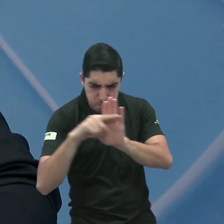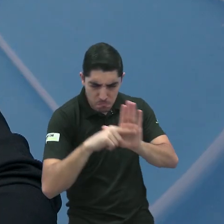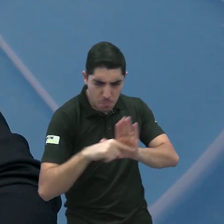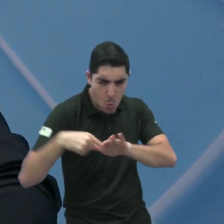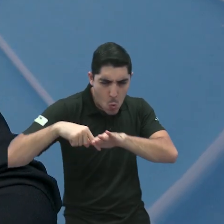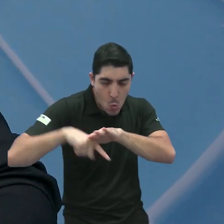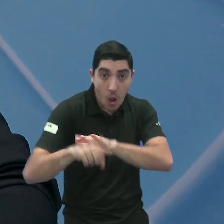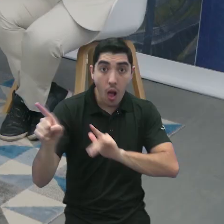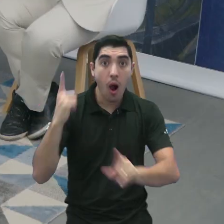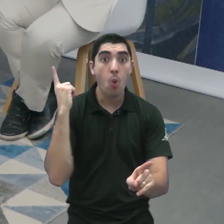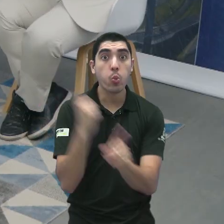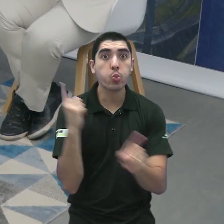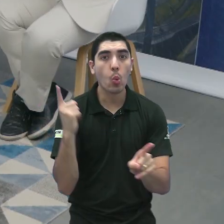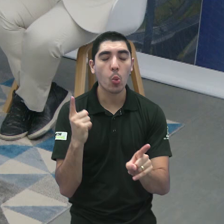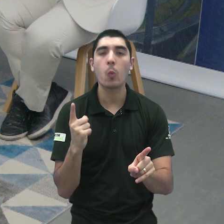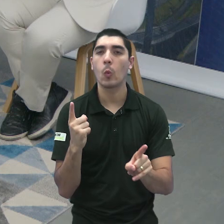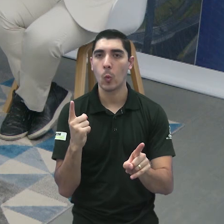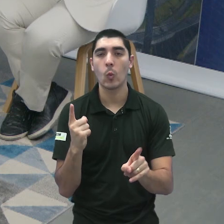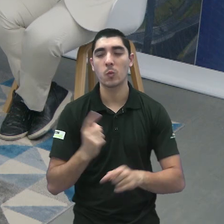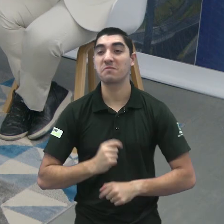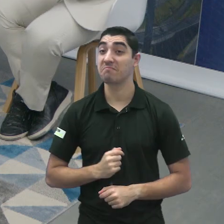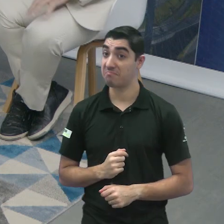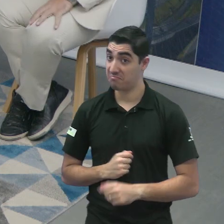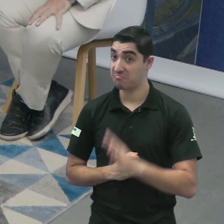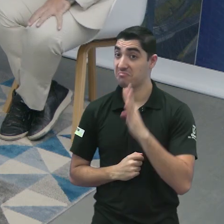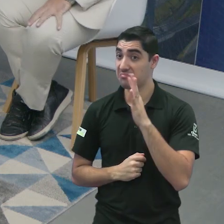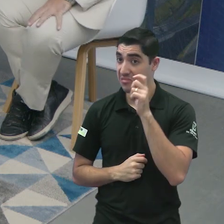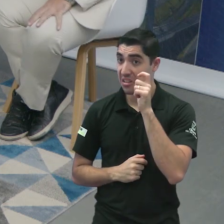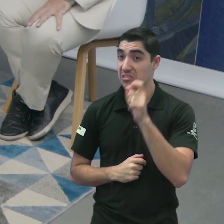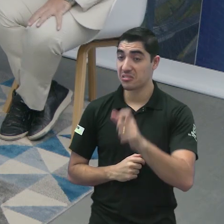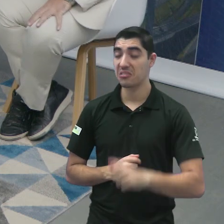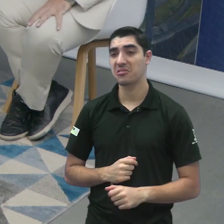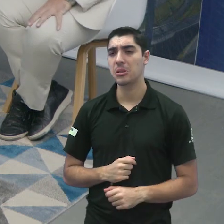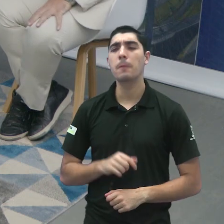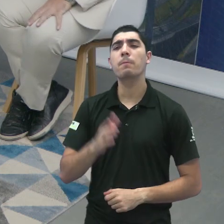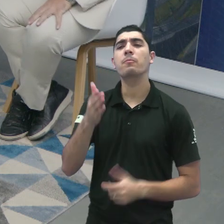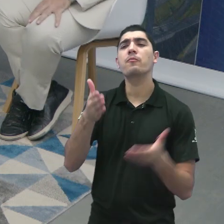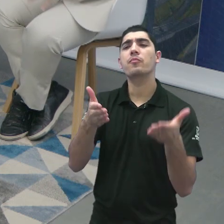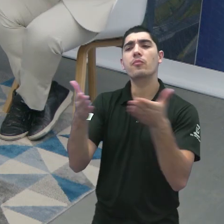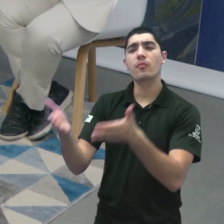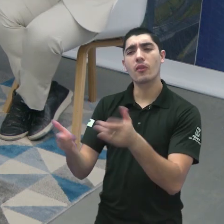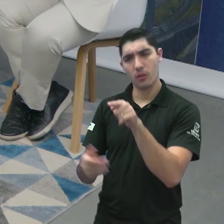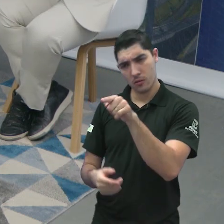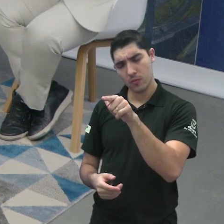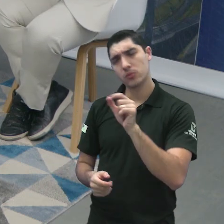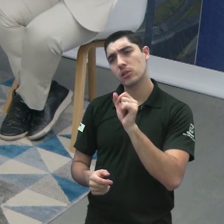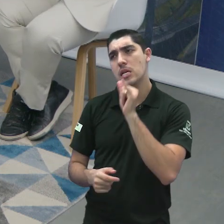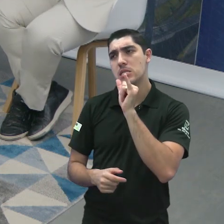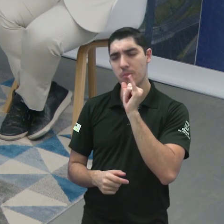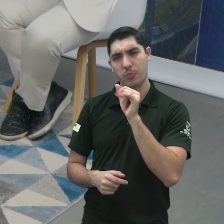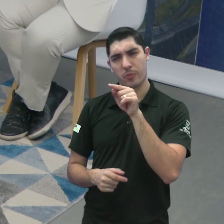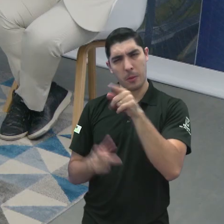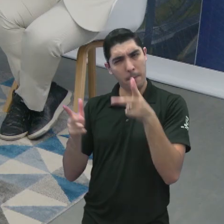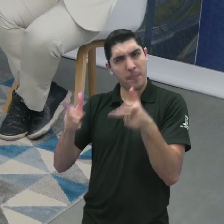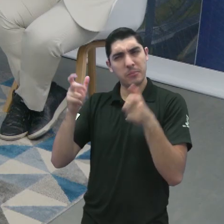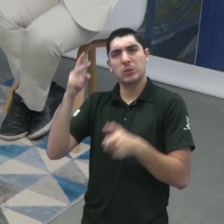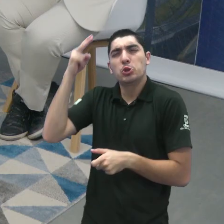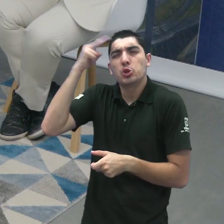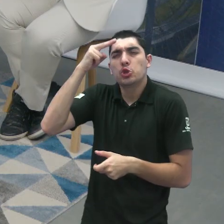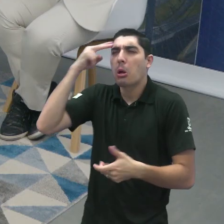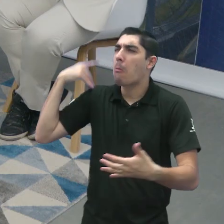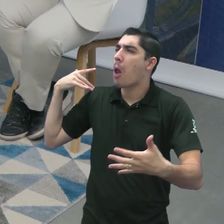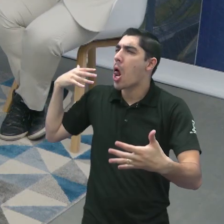É interessante, né, essa questão. Ô, Poliana, esse apagamento histórico, você acredita que